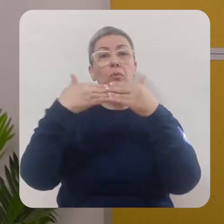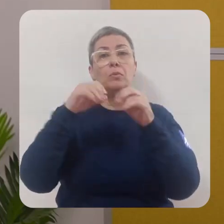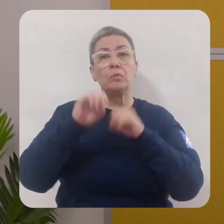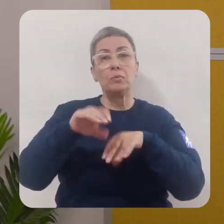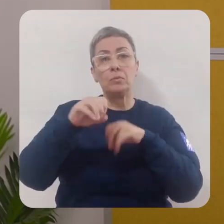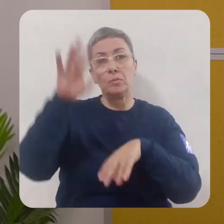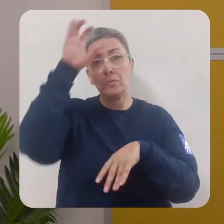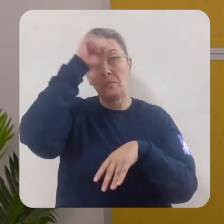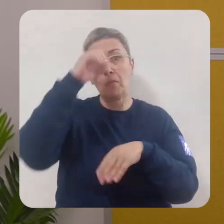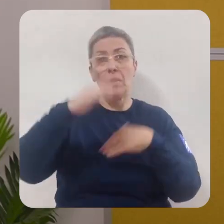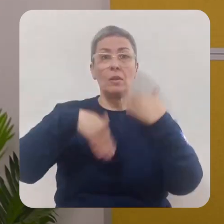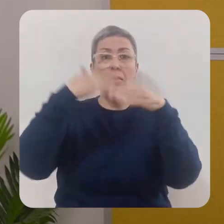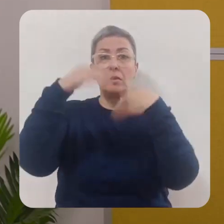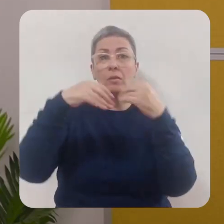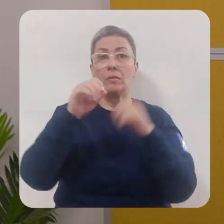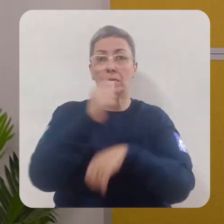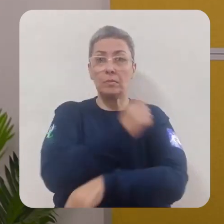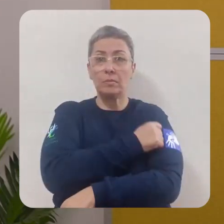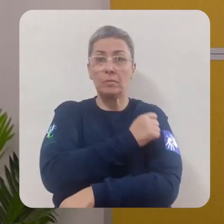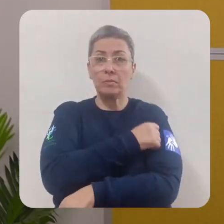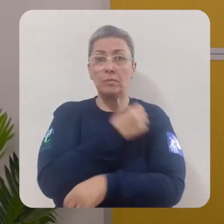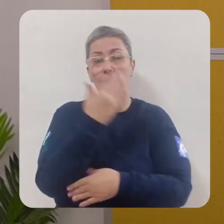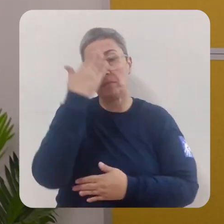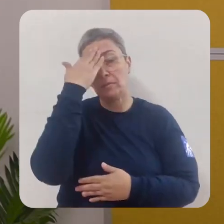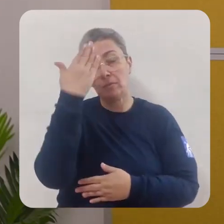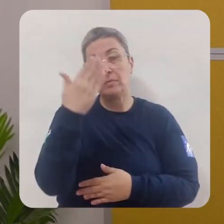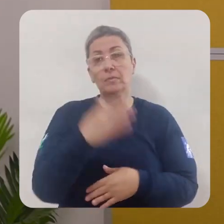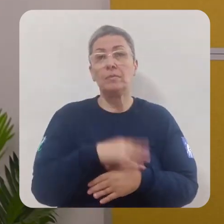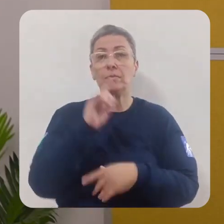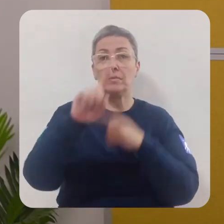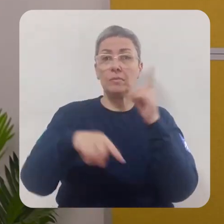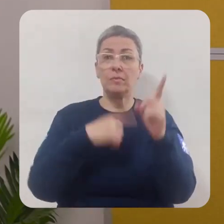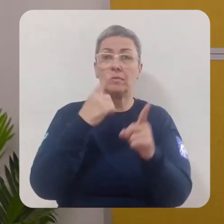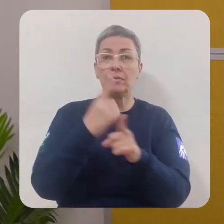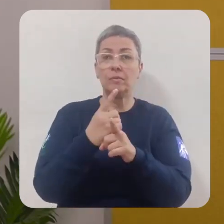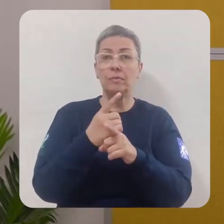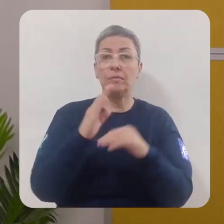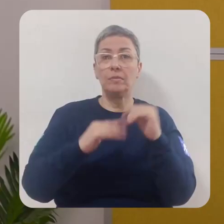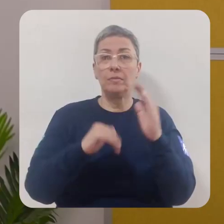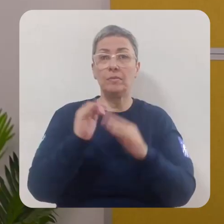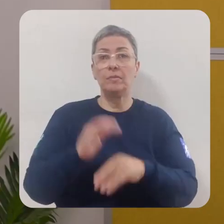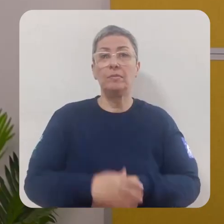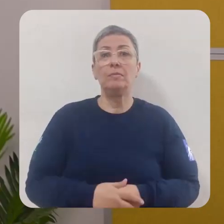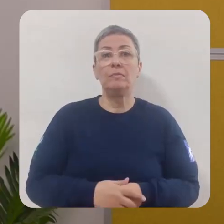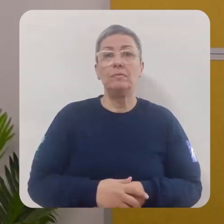seu processo de ensino, aprendizagem e desenvolvimento dos educandos. Muito obrigada e até a nossa próxima atividade.